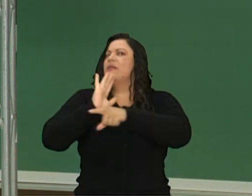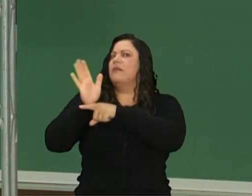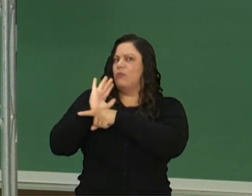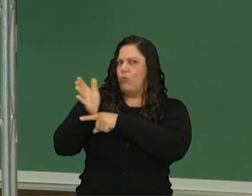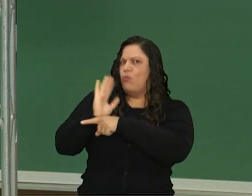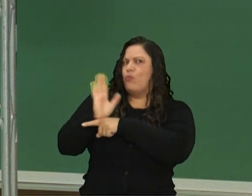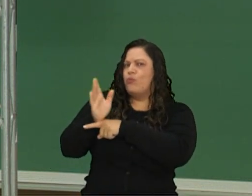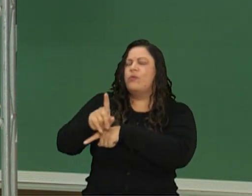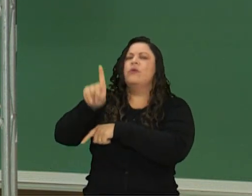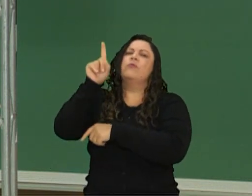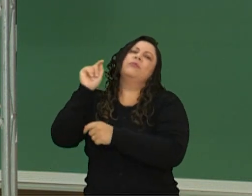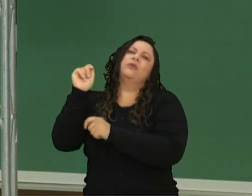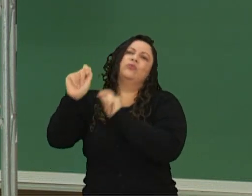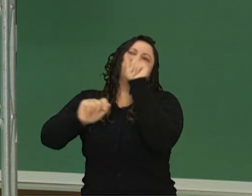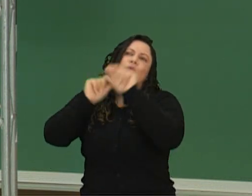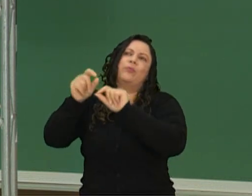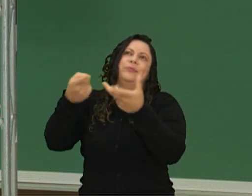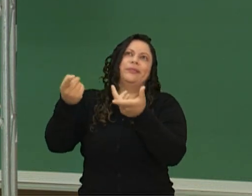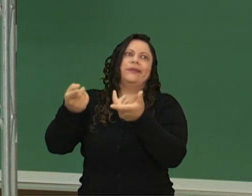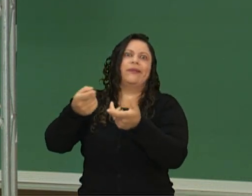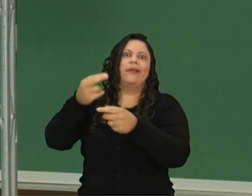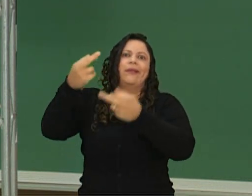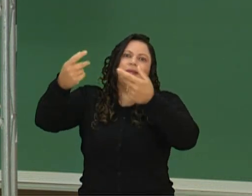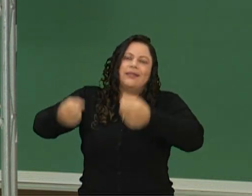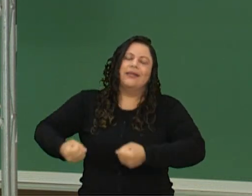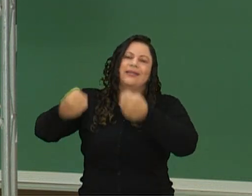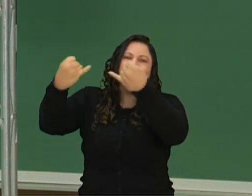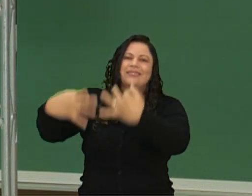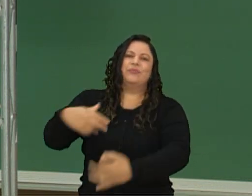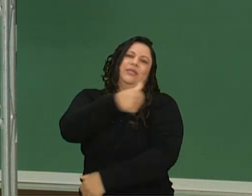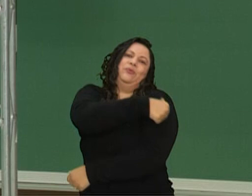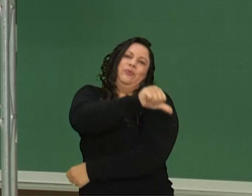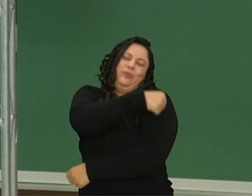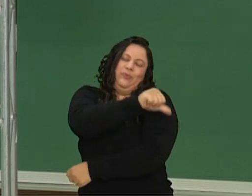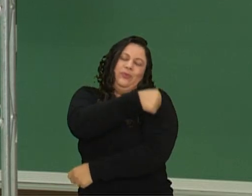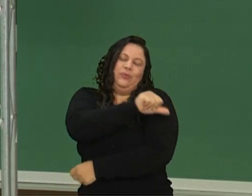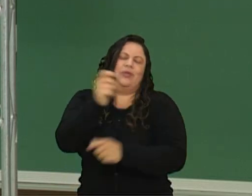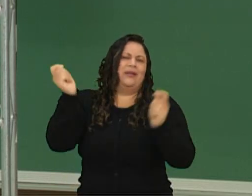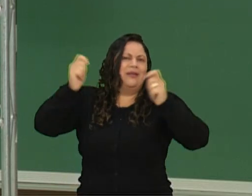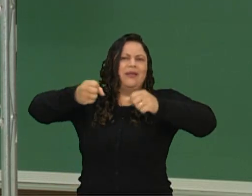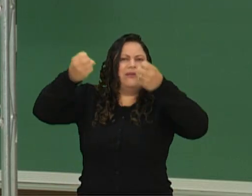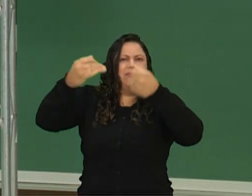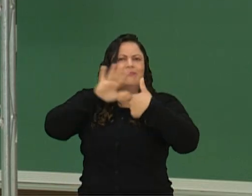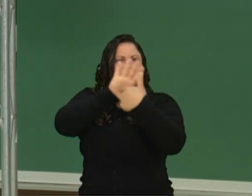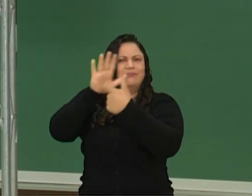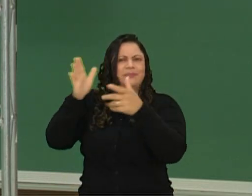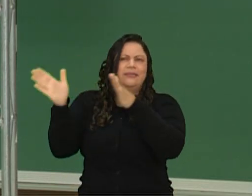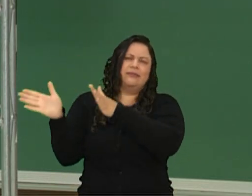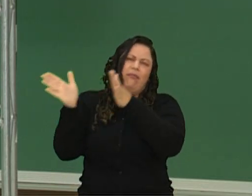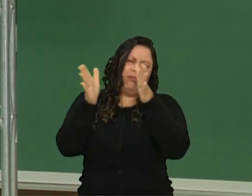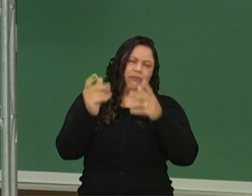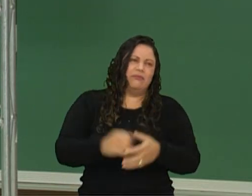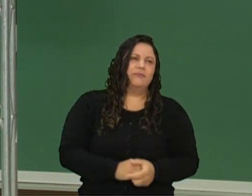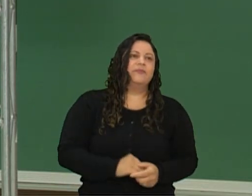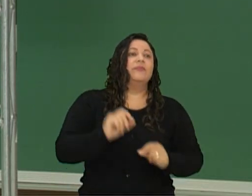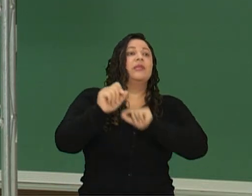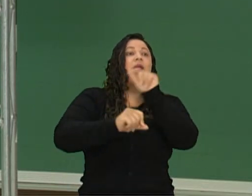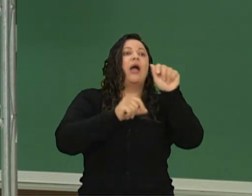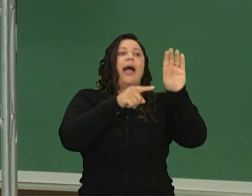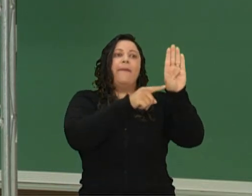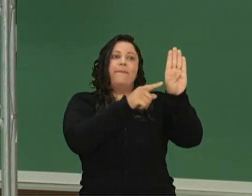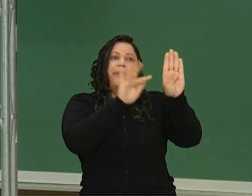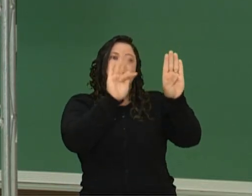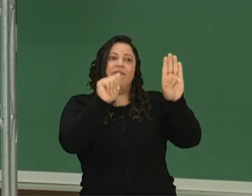Rio de Janeiro que mostra a arara azul. Falcão peregrino, já viram um? Ouviram falar desse falcão peregrino? E a gralha azul, qual será a